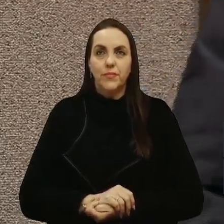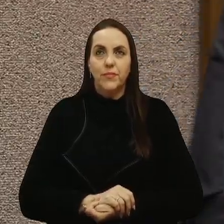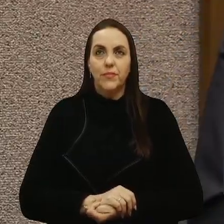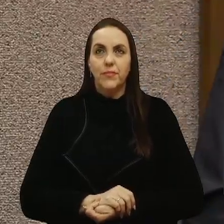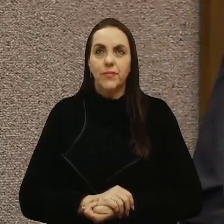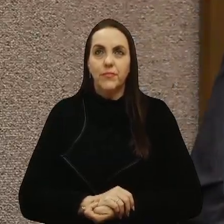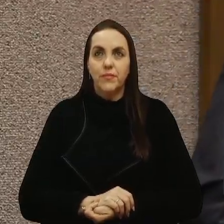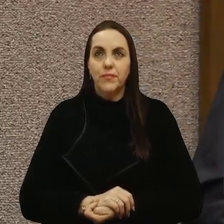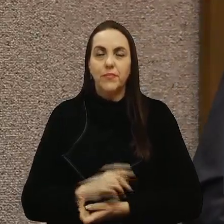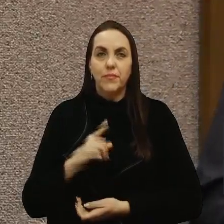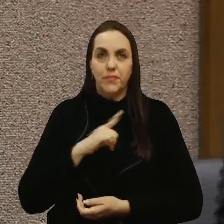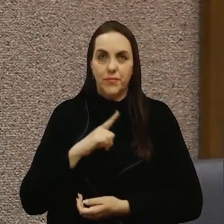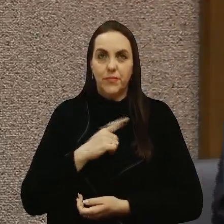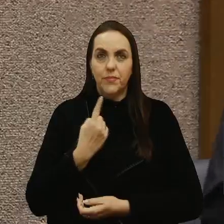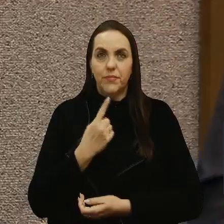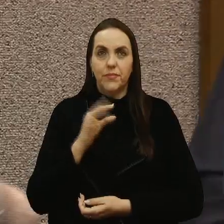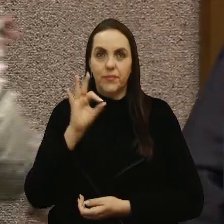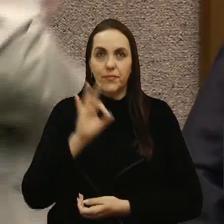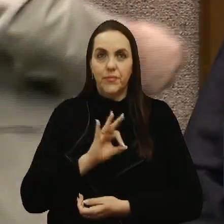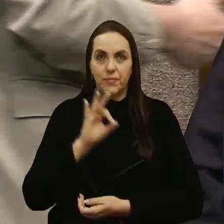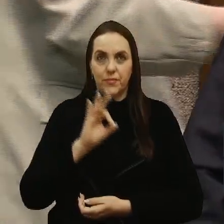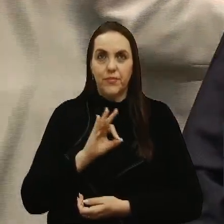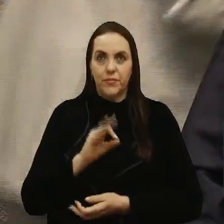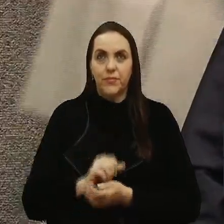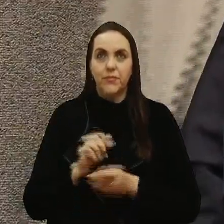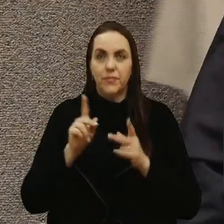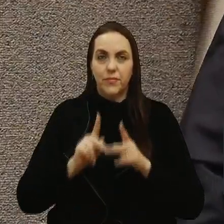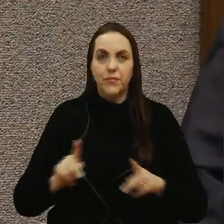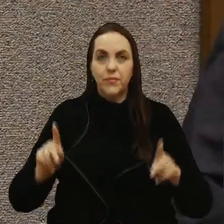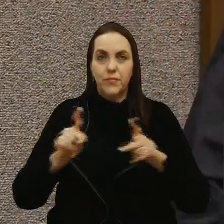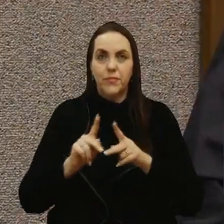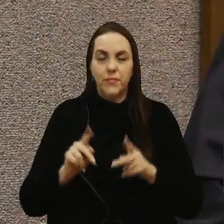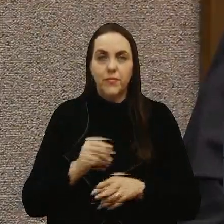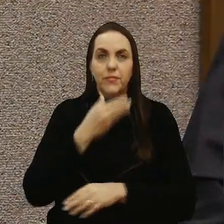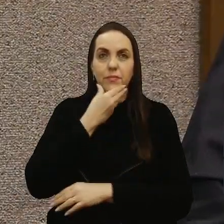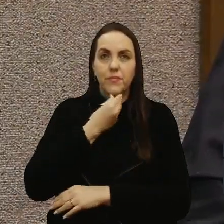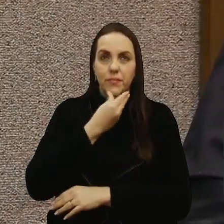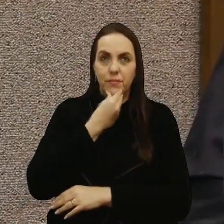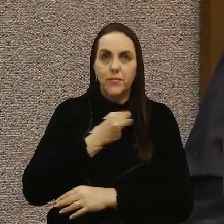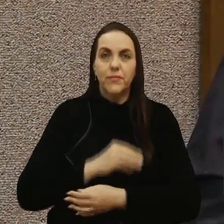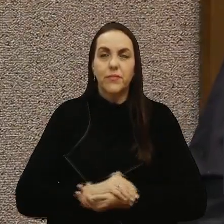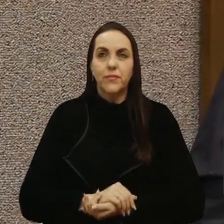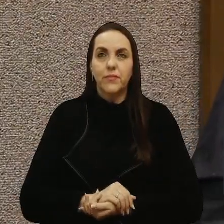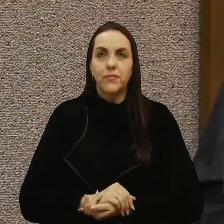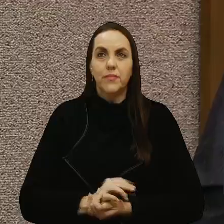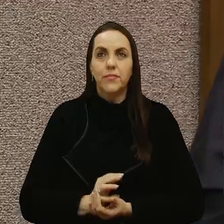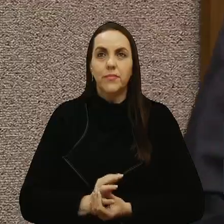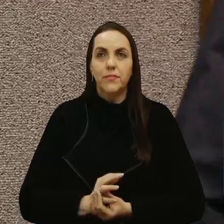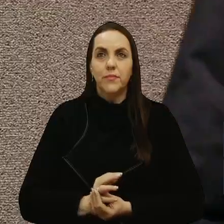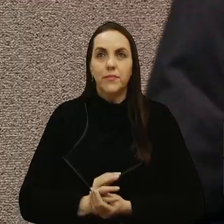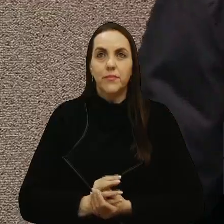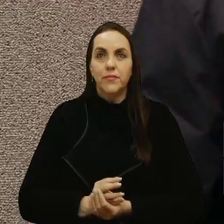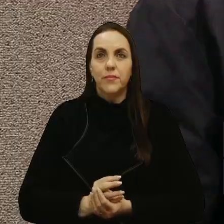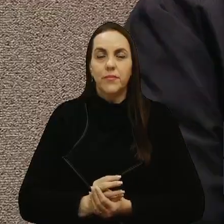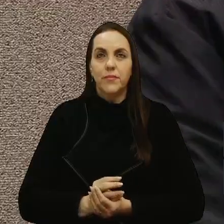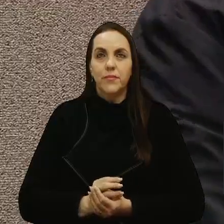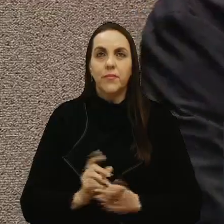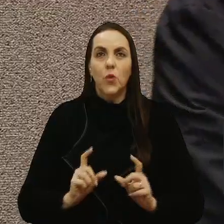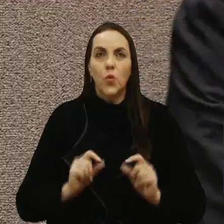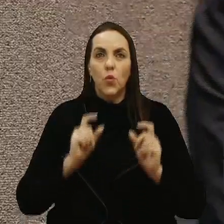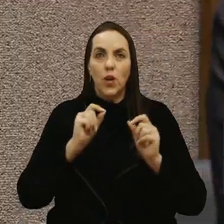Nós temos 1% da população masculina Vocês não é demagogia, né? Aí vocês é com câncer de